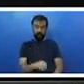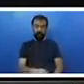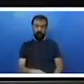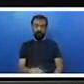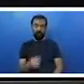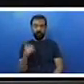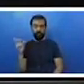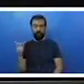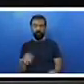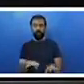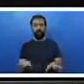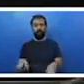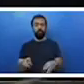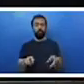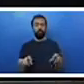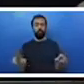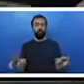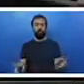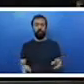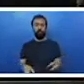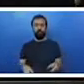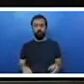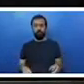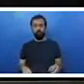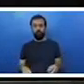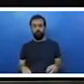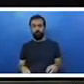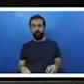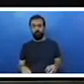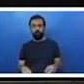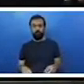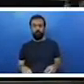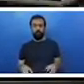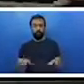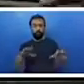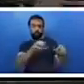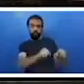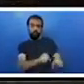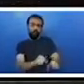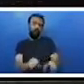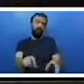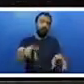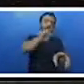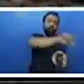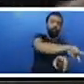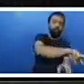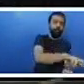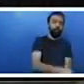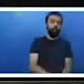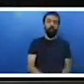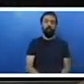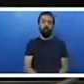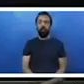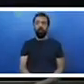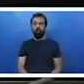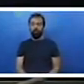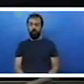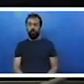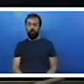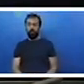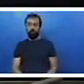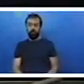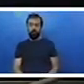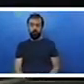Aqui outro movimento, né? Ele saltando de um lugar, né? Que ele utilizou o corrimão como impulso e fez a pegada no outro corrimão numa distância um